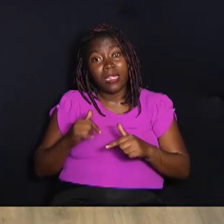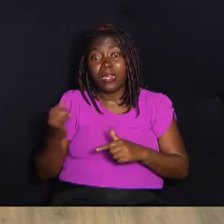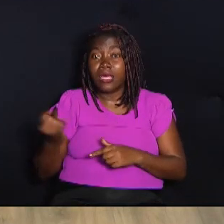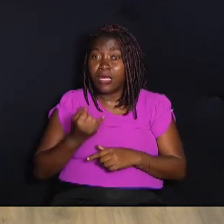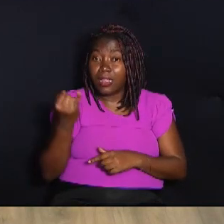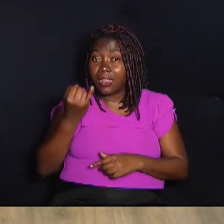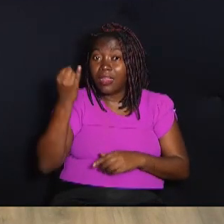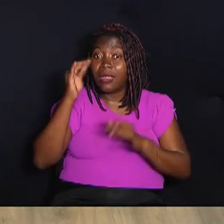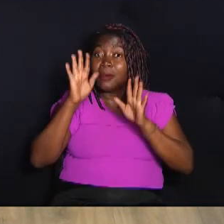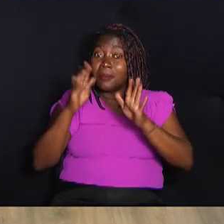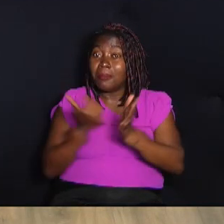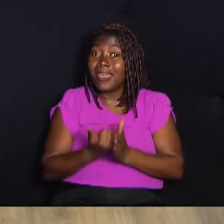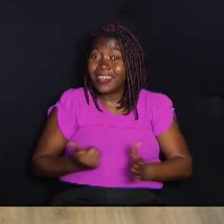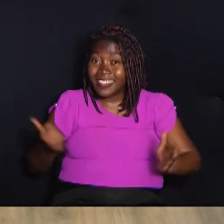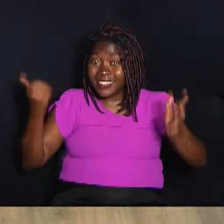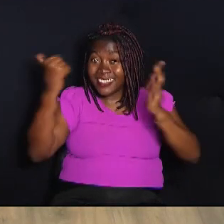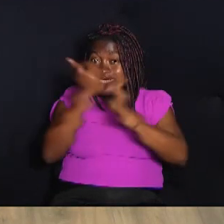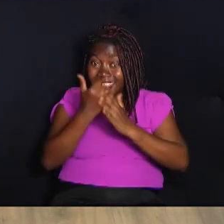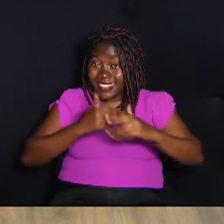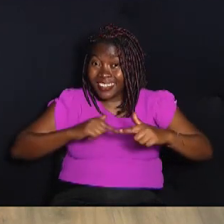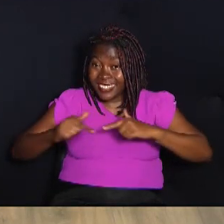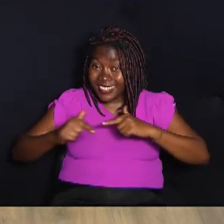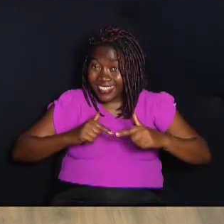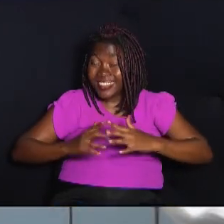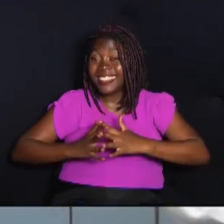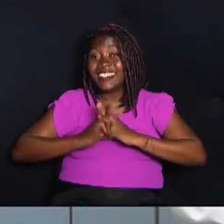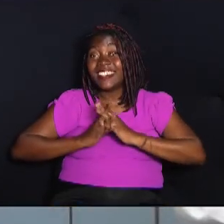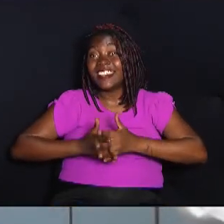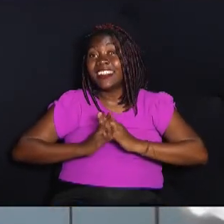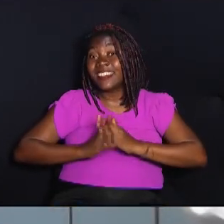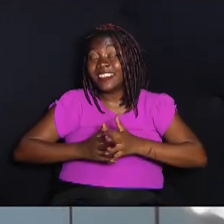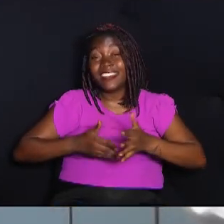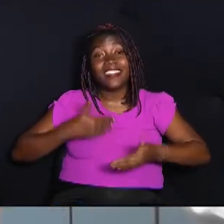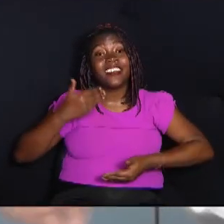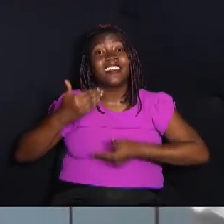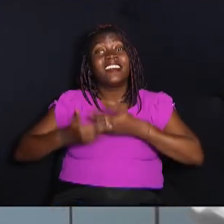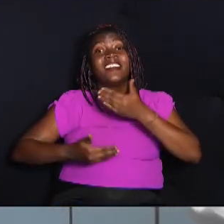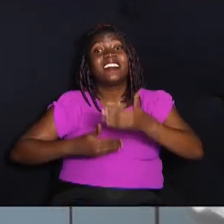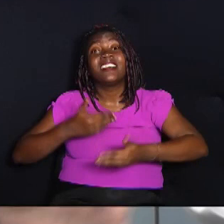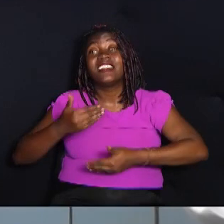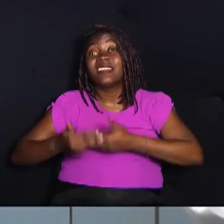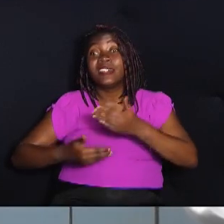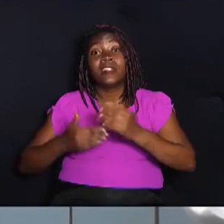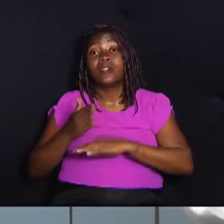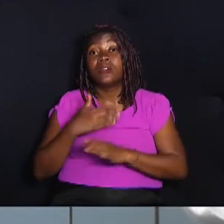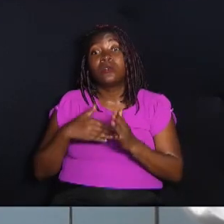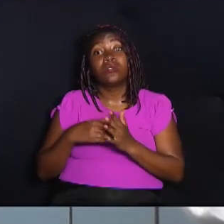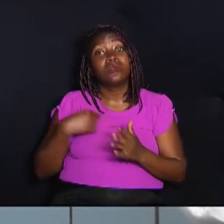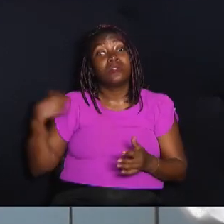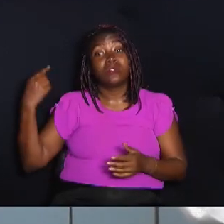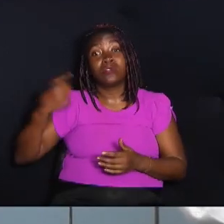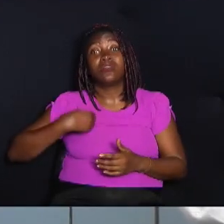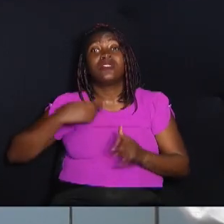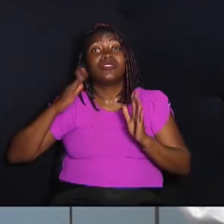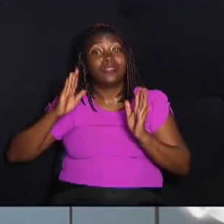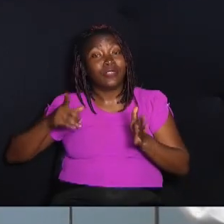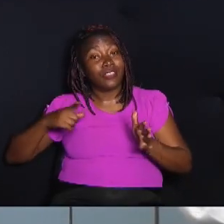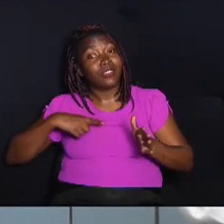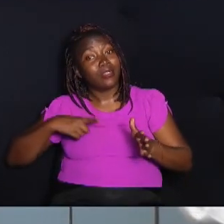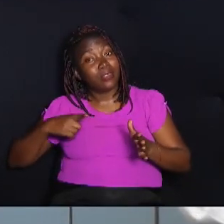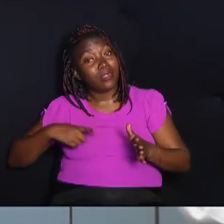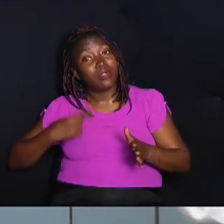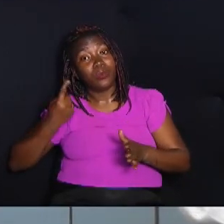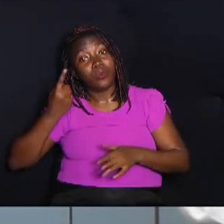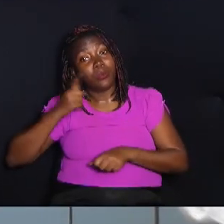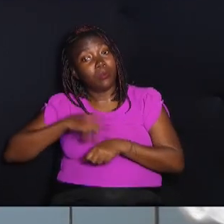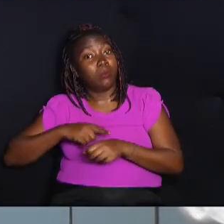o excesso de trabalho também, ele é prejudicial. E aí, né, todos nós já tivemos, num determinado